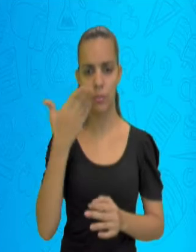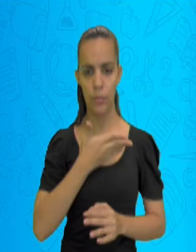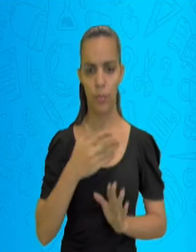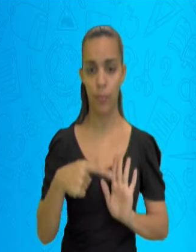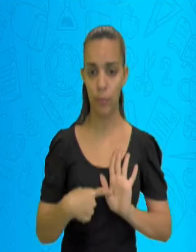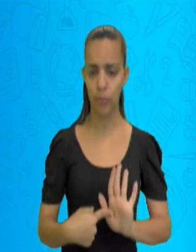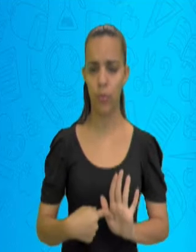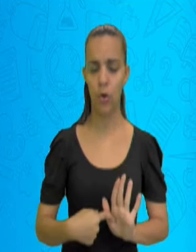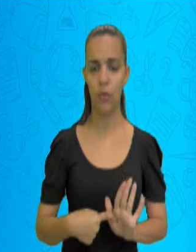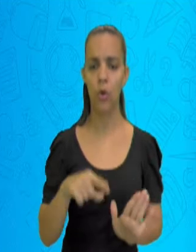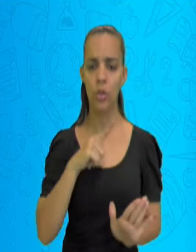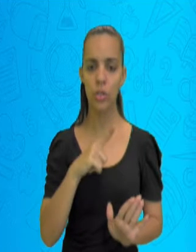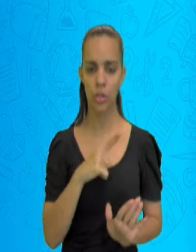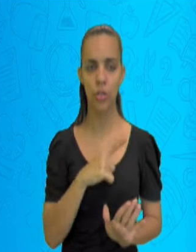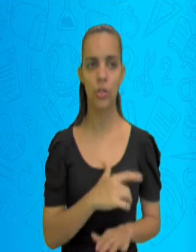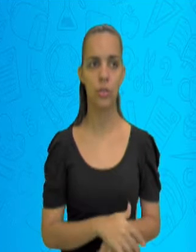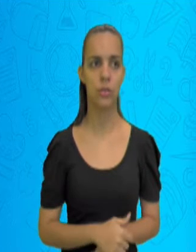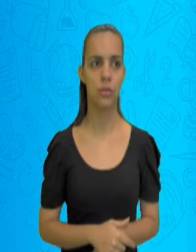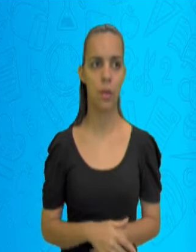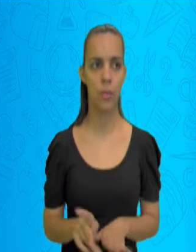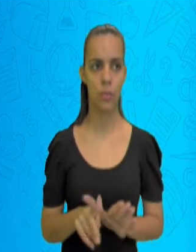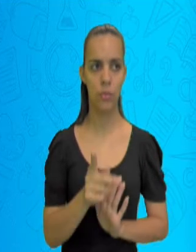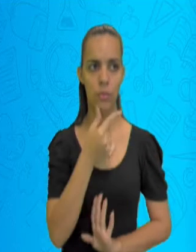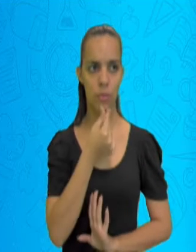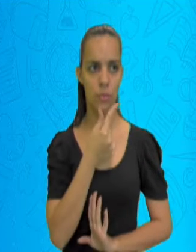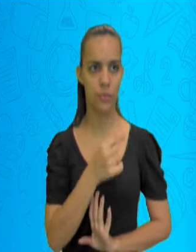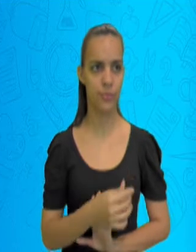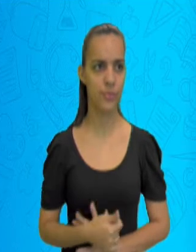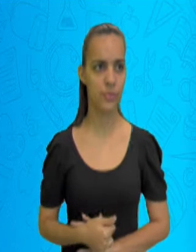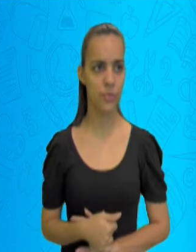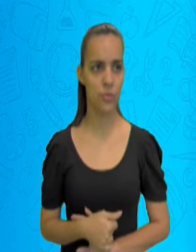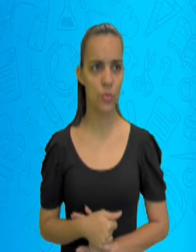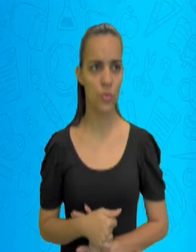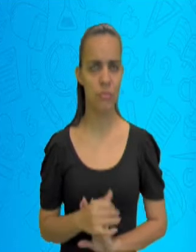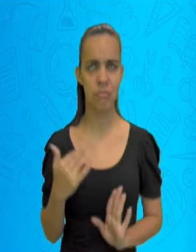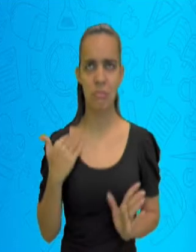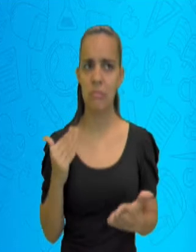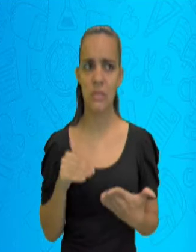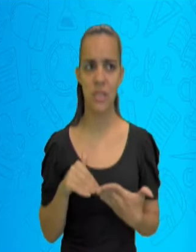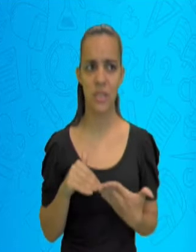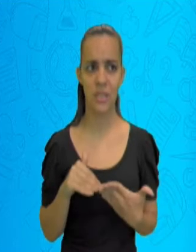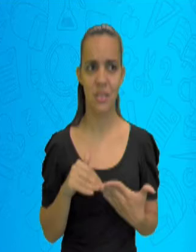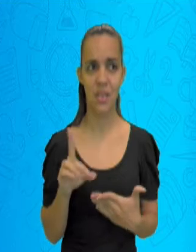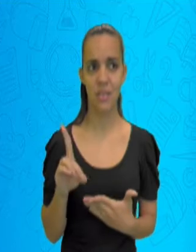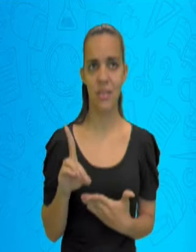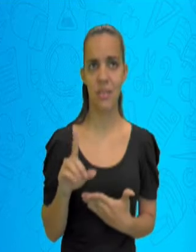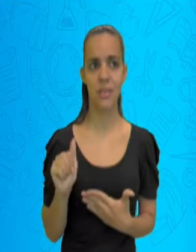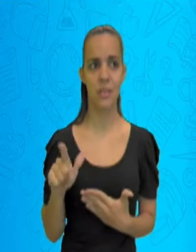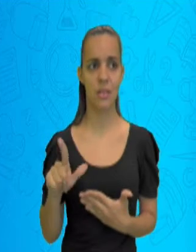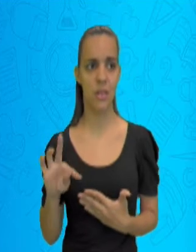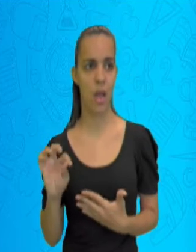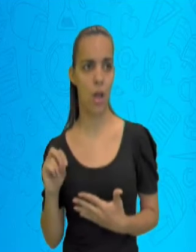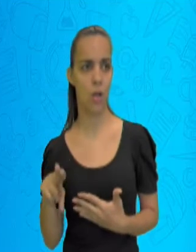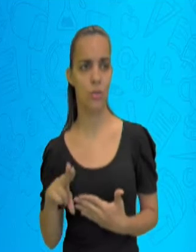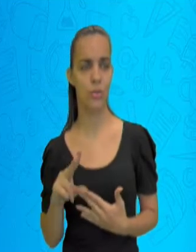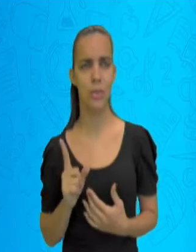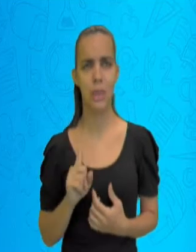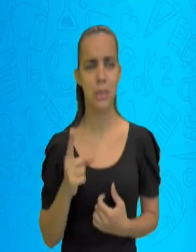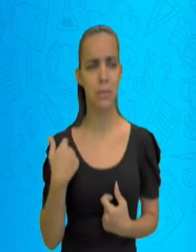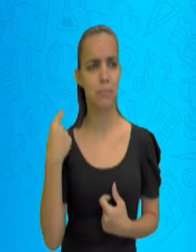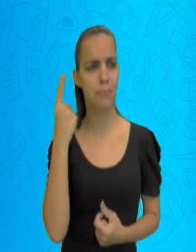evidenciada por Dalton. Mas até aí, o Dalton ele não